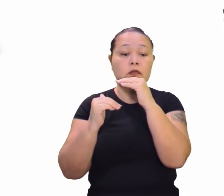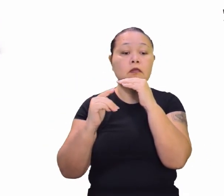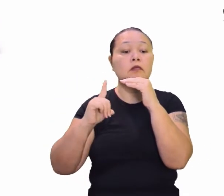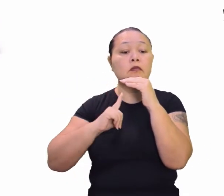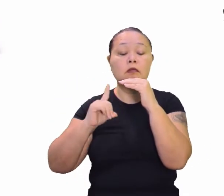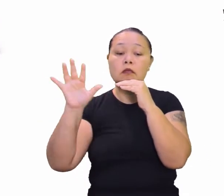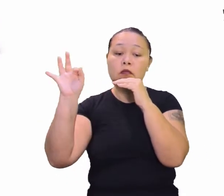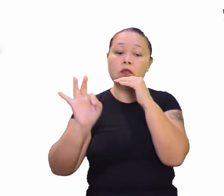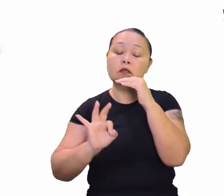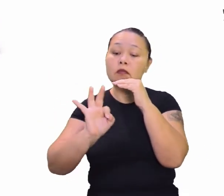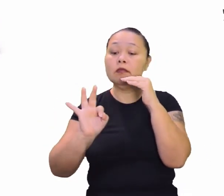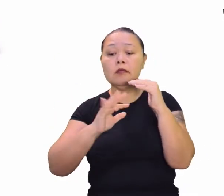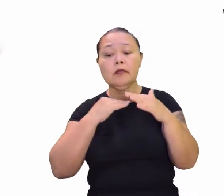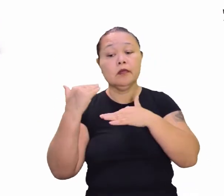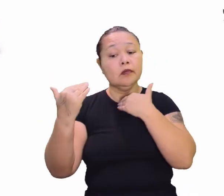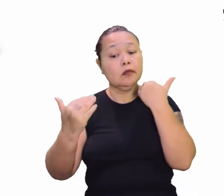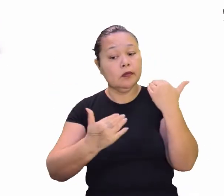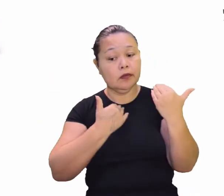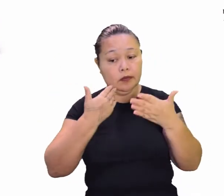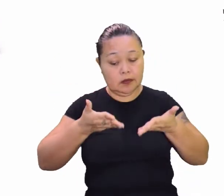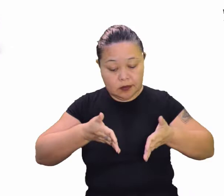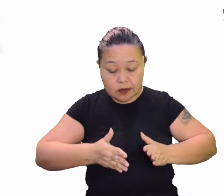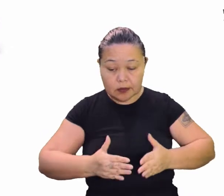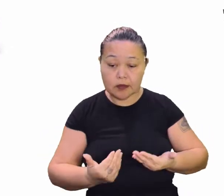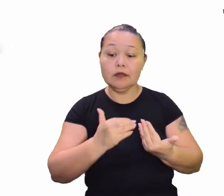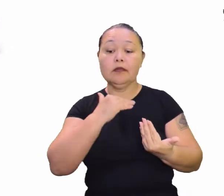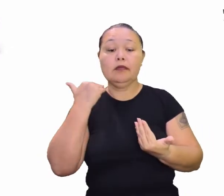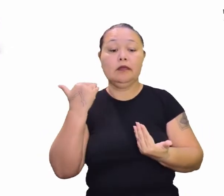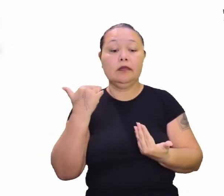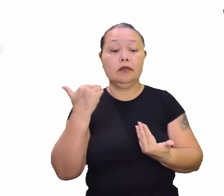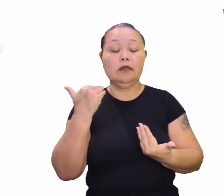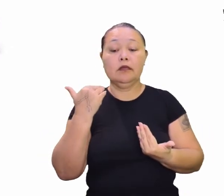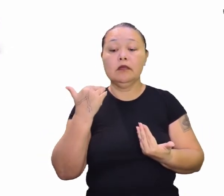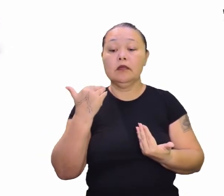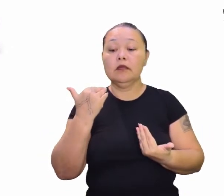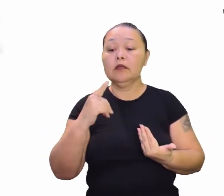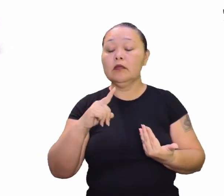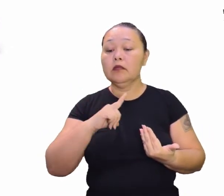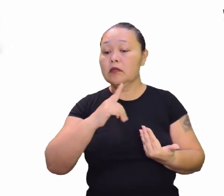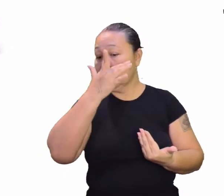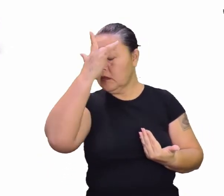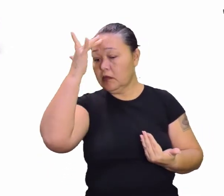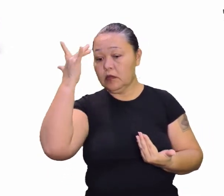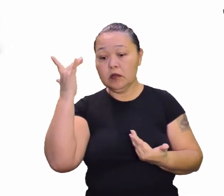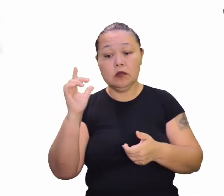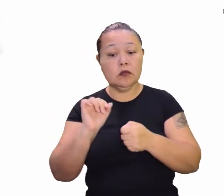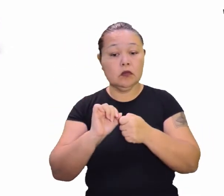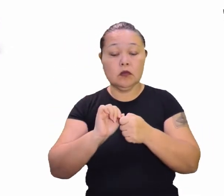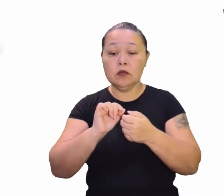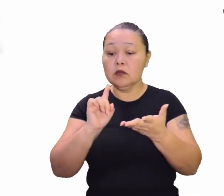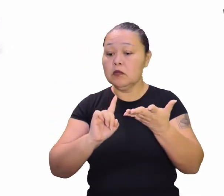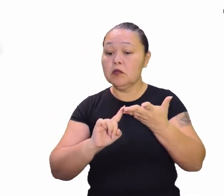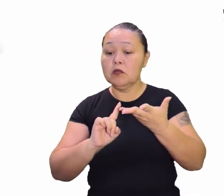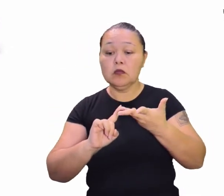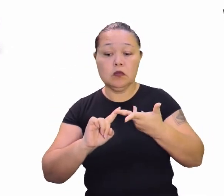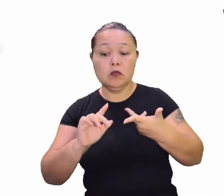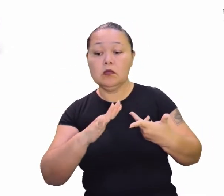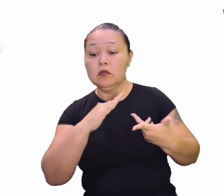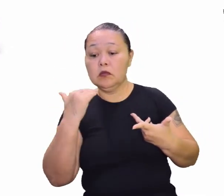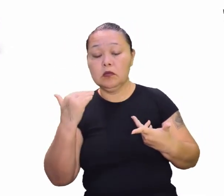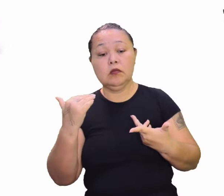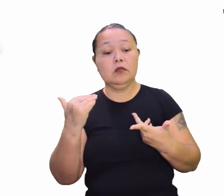Tem altas taxas de mortalidade, ou seja, morrem muitas pessoas por motivos